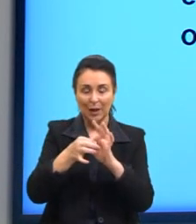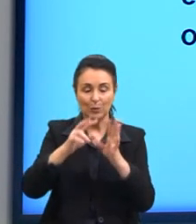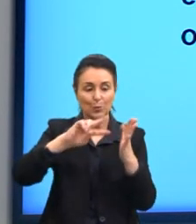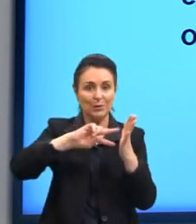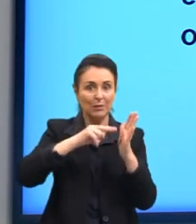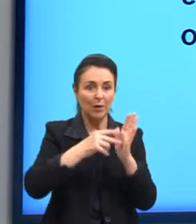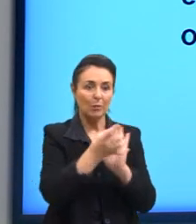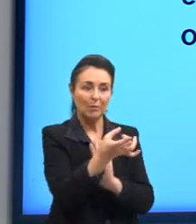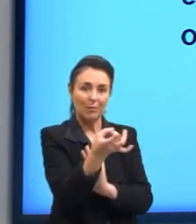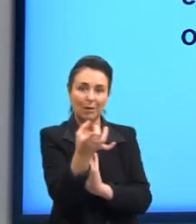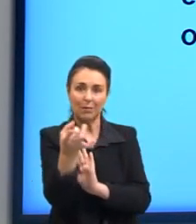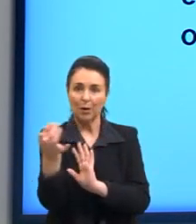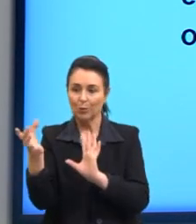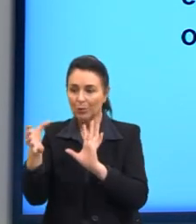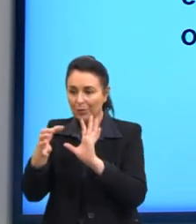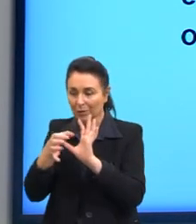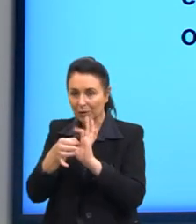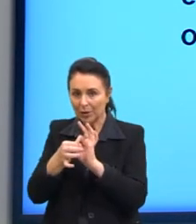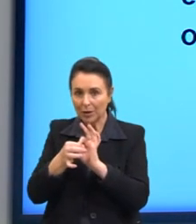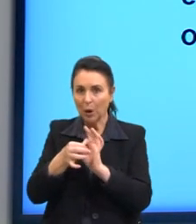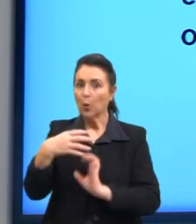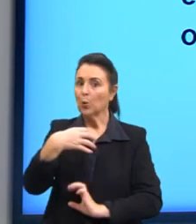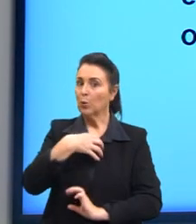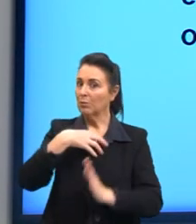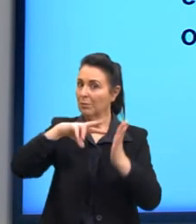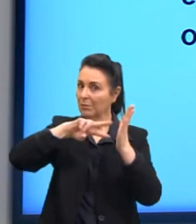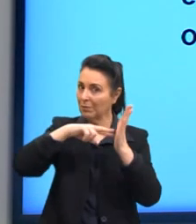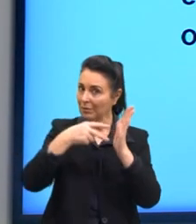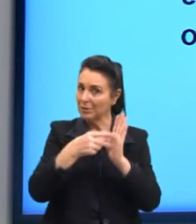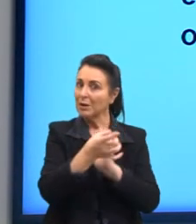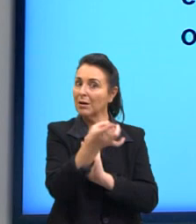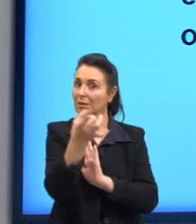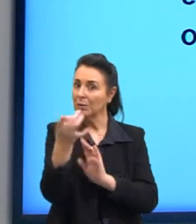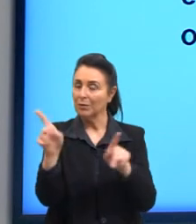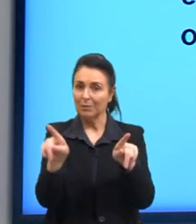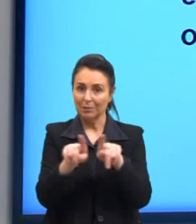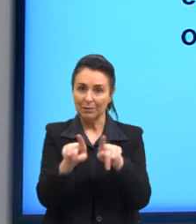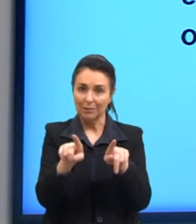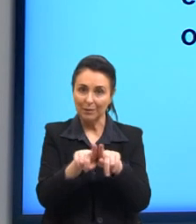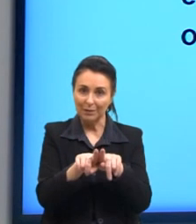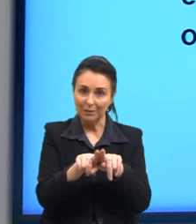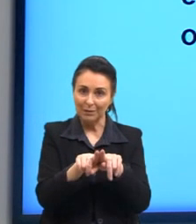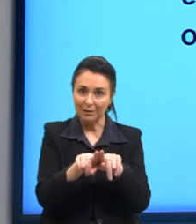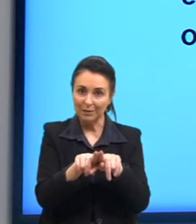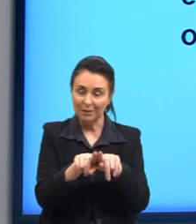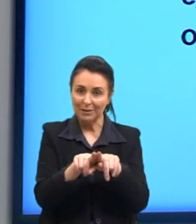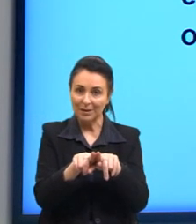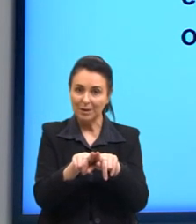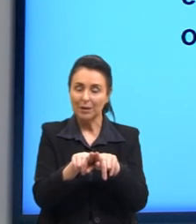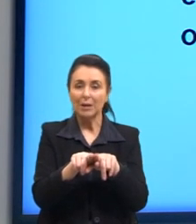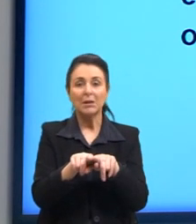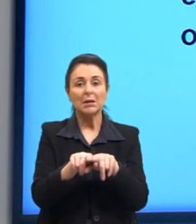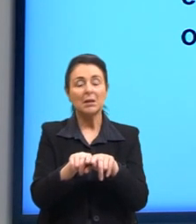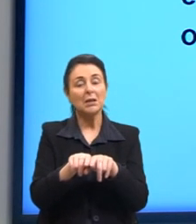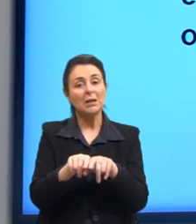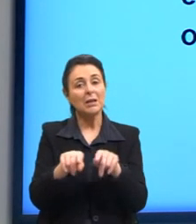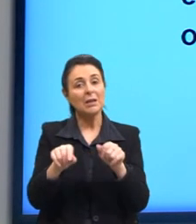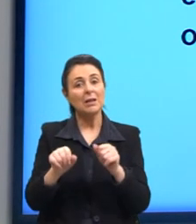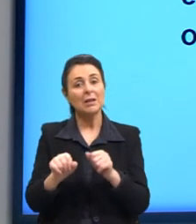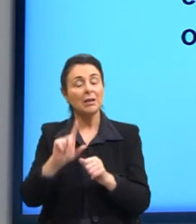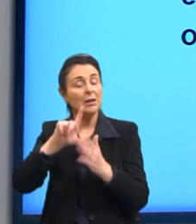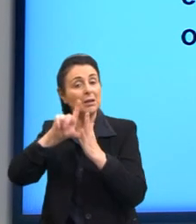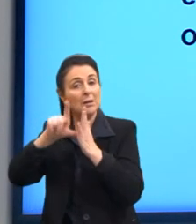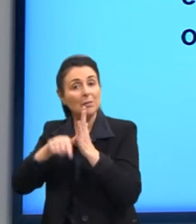significado de cada um né o valor semântico de cada um deles que nós temos ali e além disso